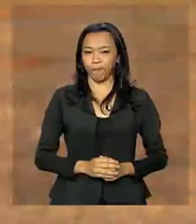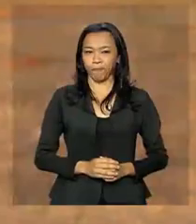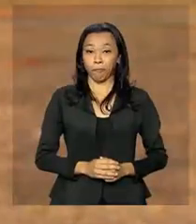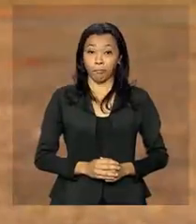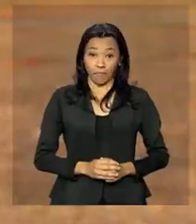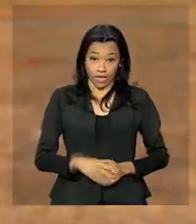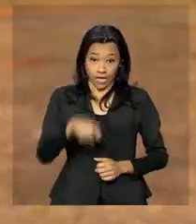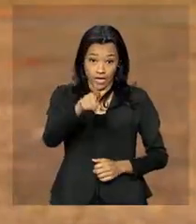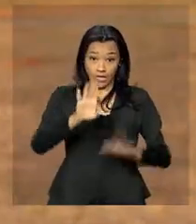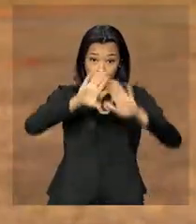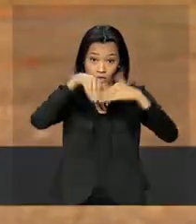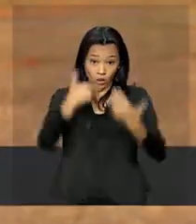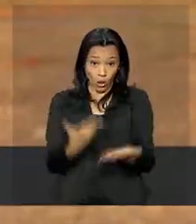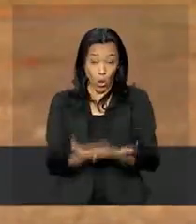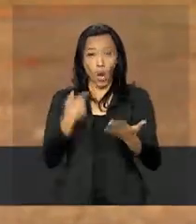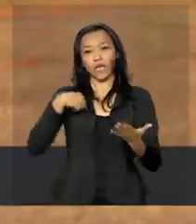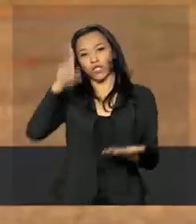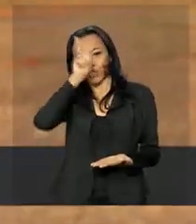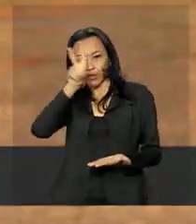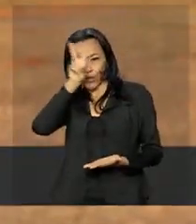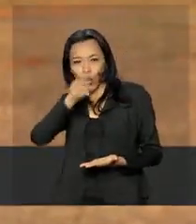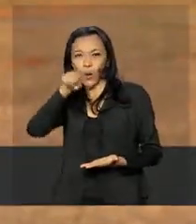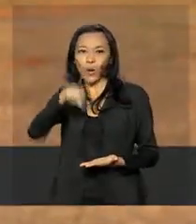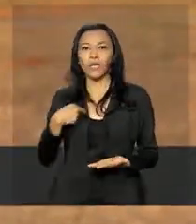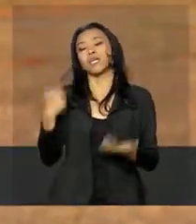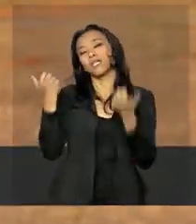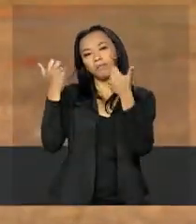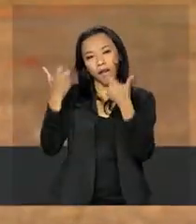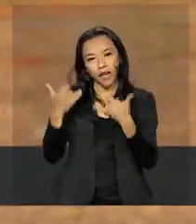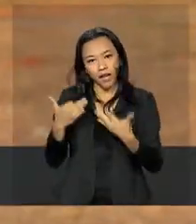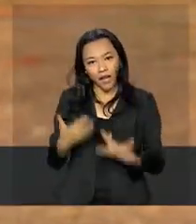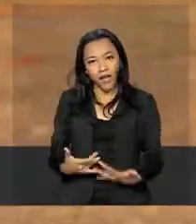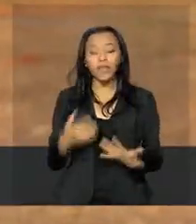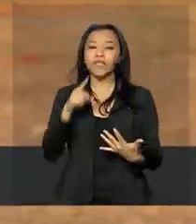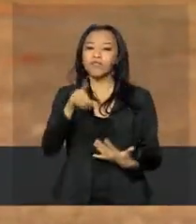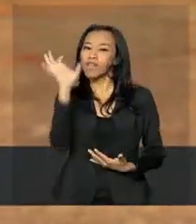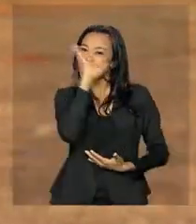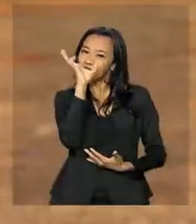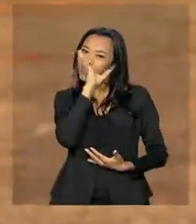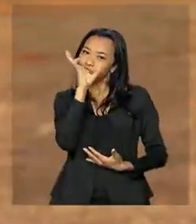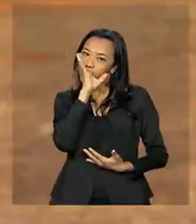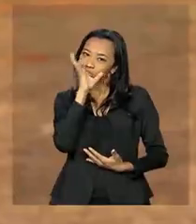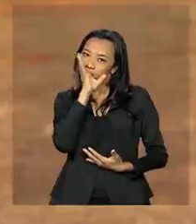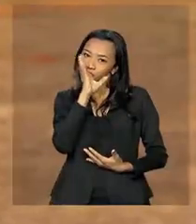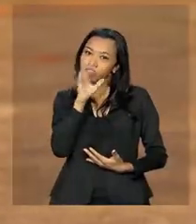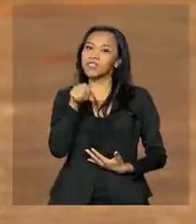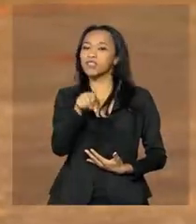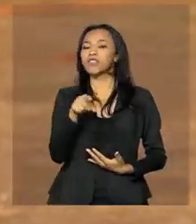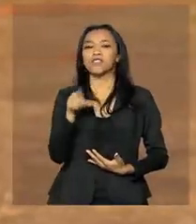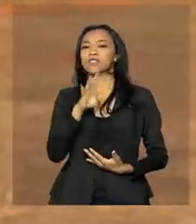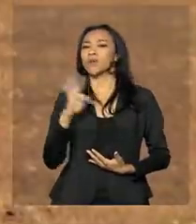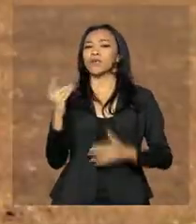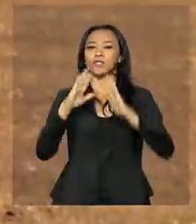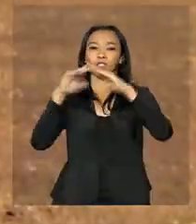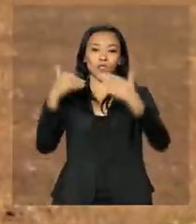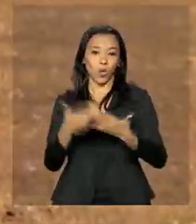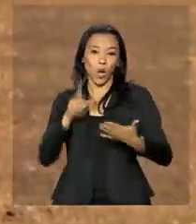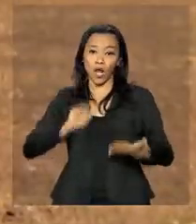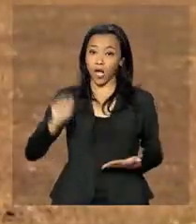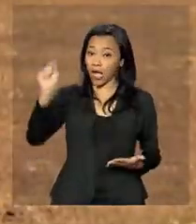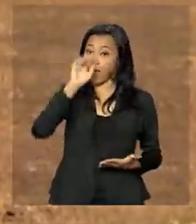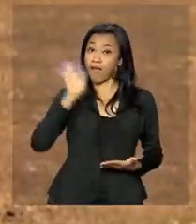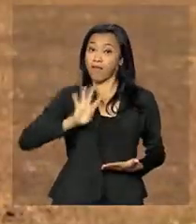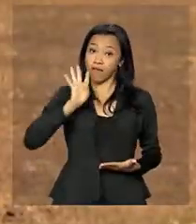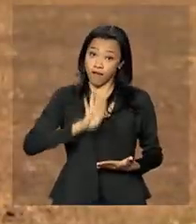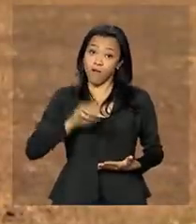Na escola a gente fala na aula de história, mas não é a mesma coisa que vir aqui, você assistir, ver todas as escolas. É muito legal,